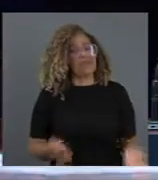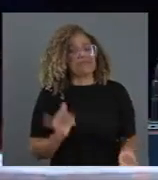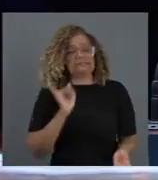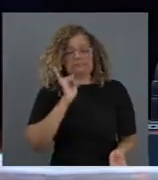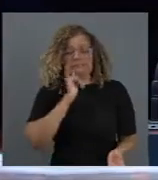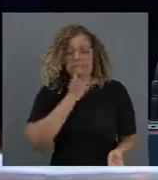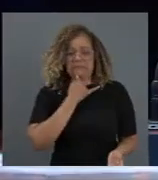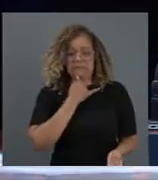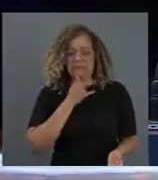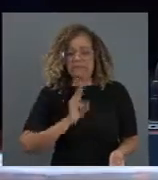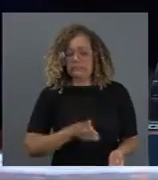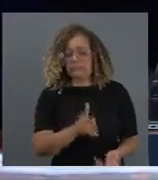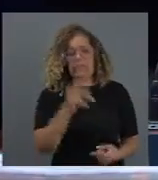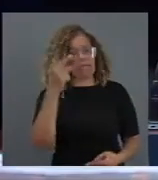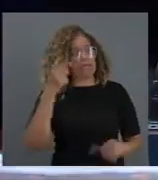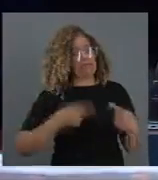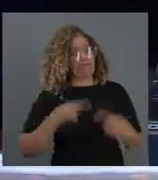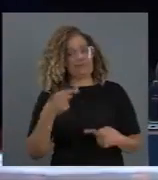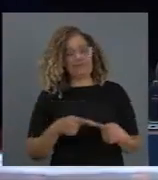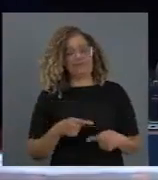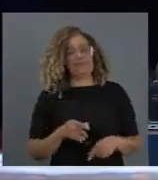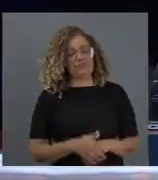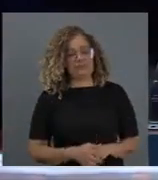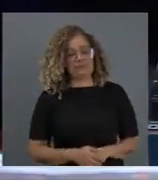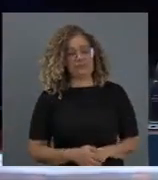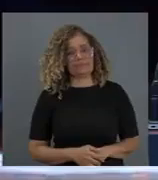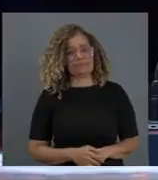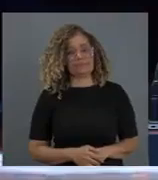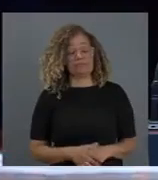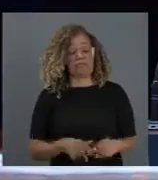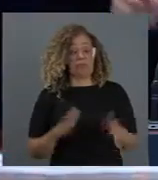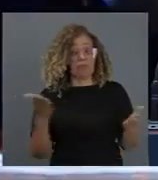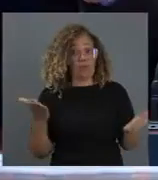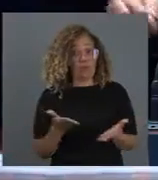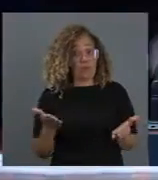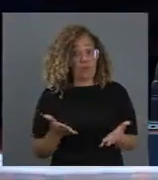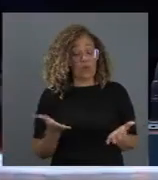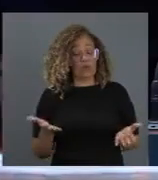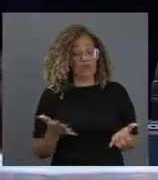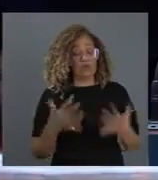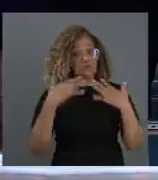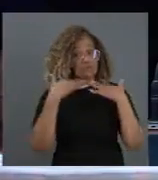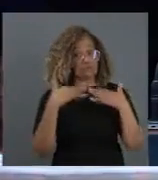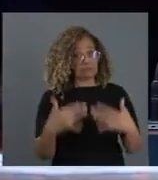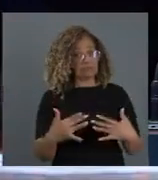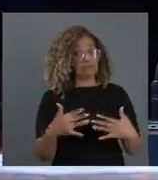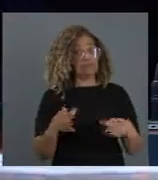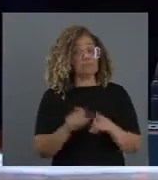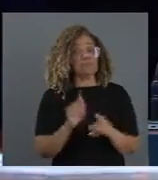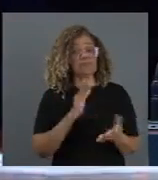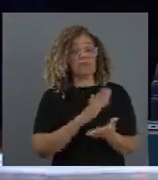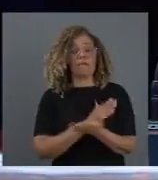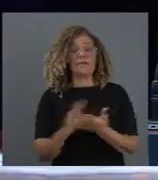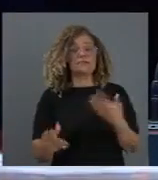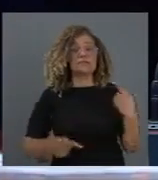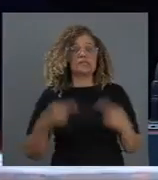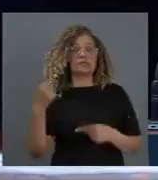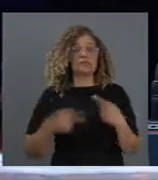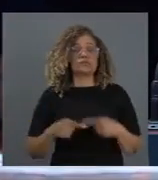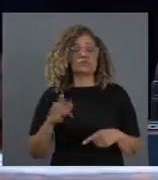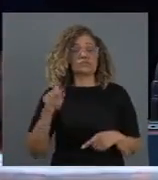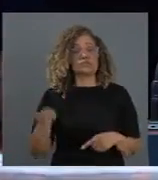vamos ter que discutir a anistia. Mas hoje, aqui no plenário, iniciamos a discussão da